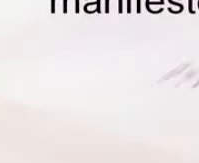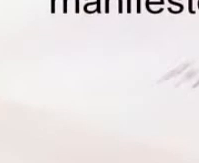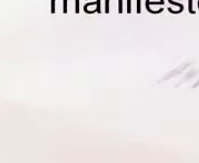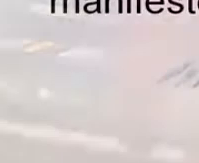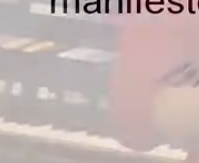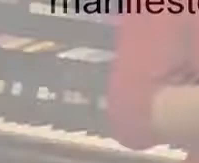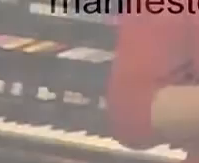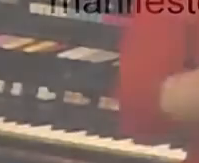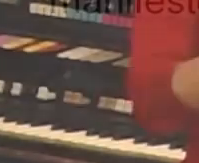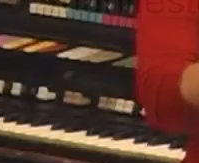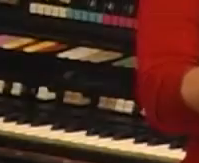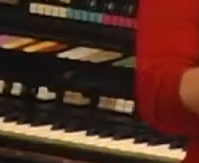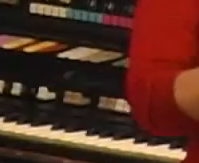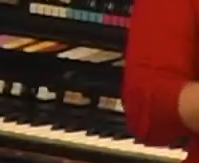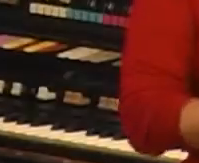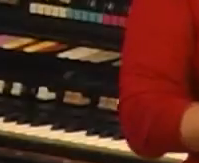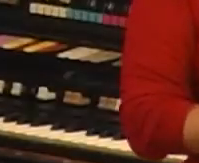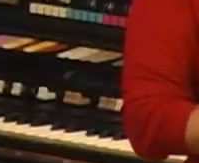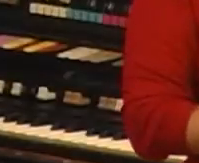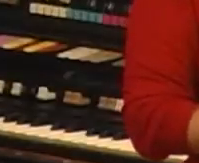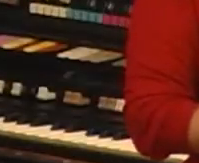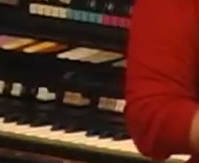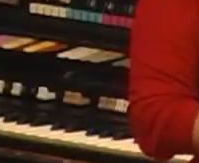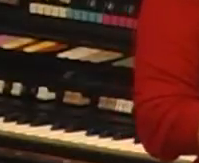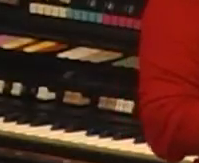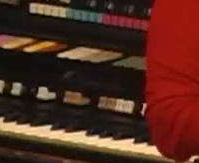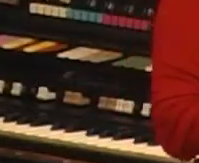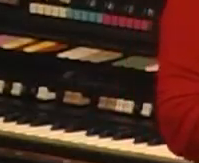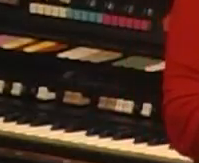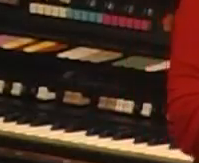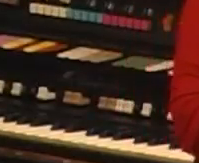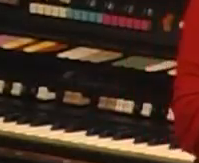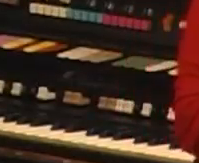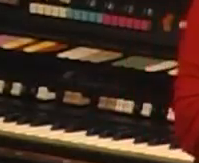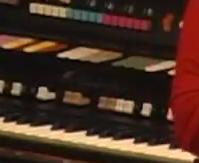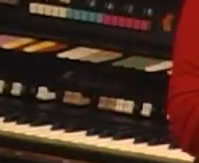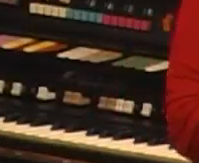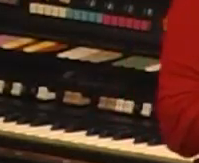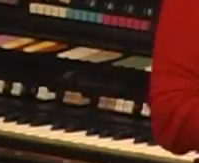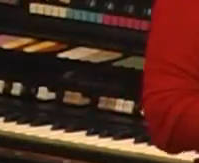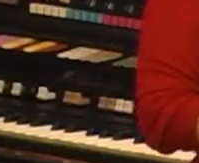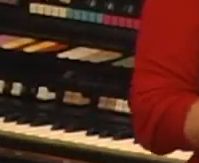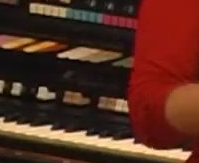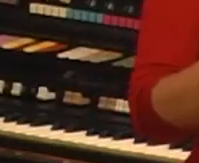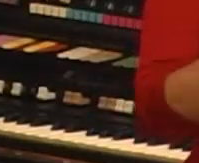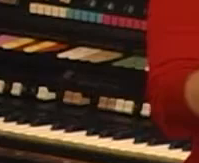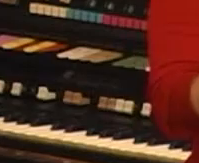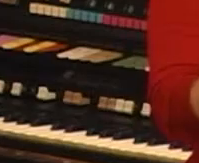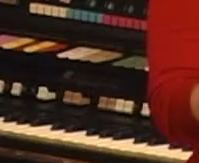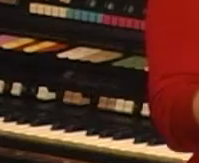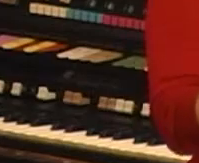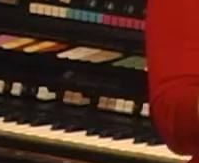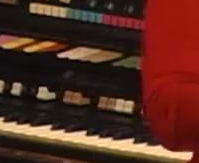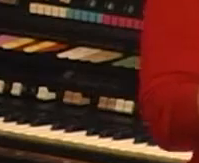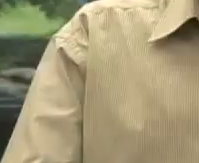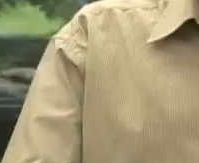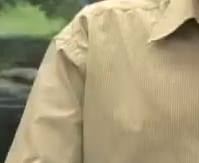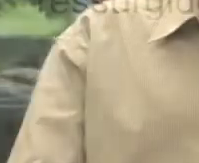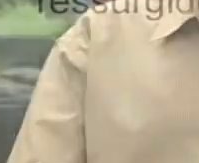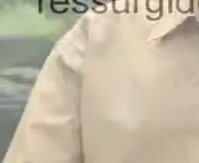se manifestou. Essa manifestação foi pela ressurreição. Você pode ler ainda no verso